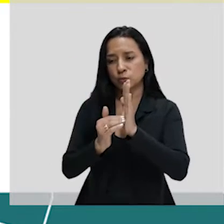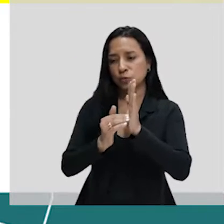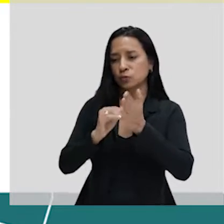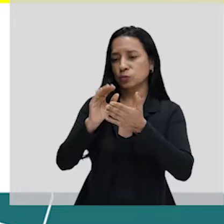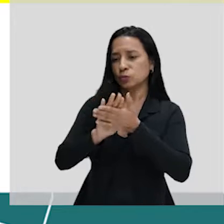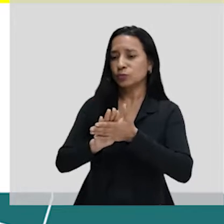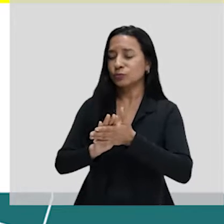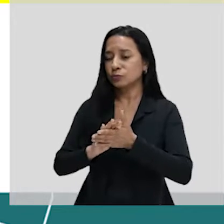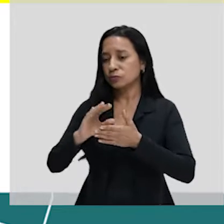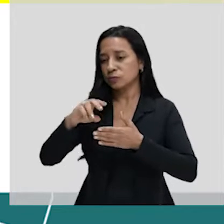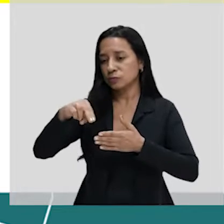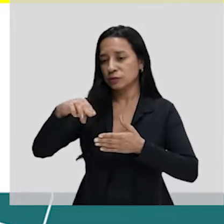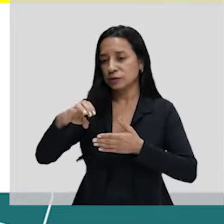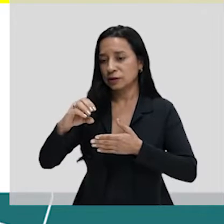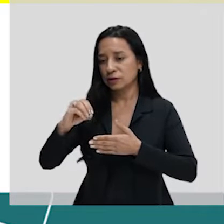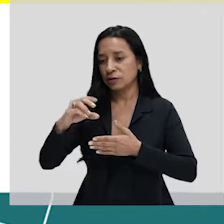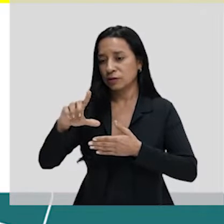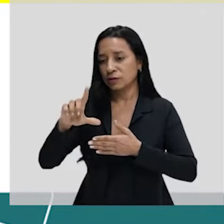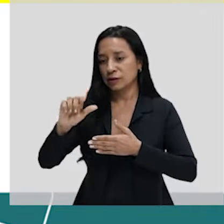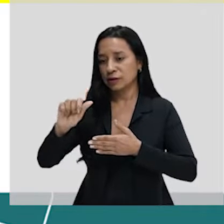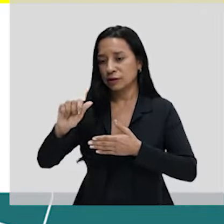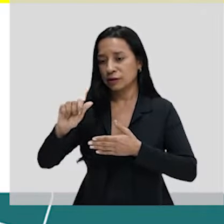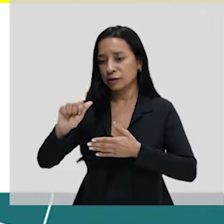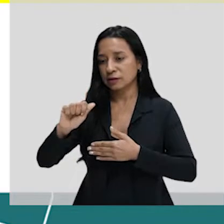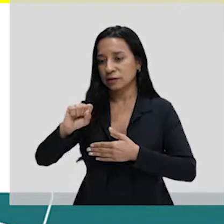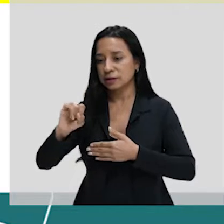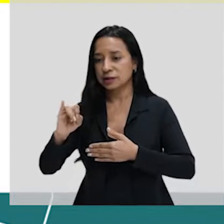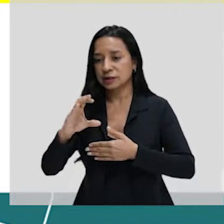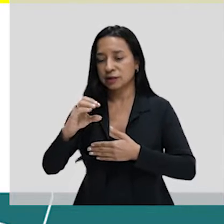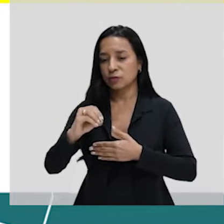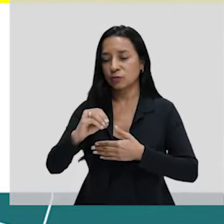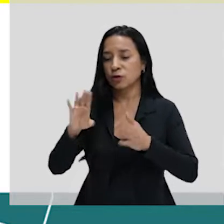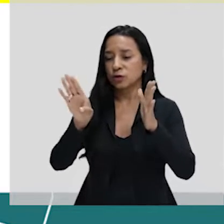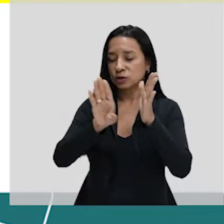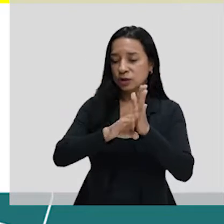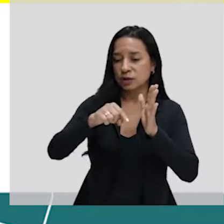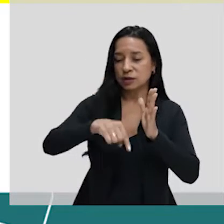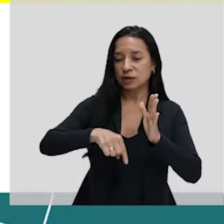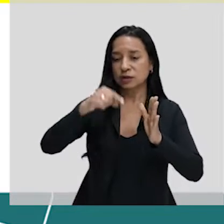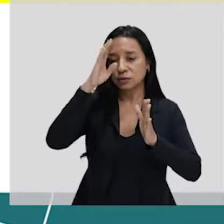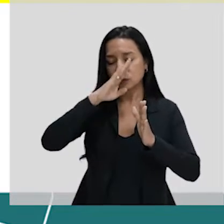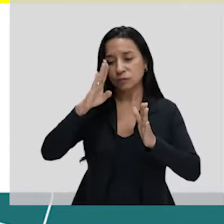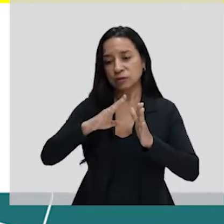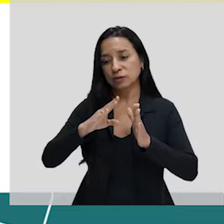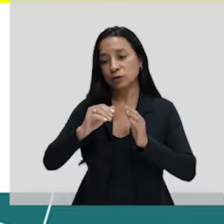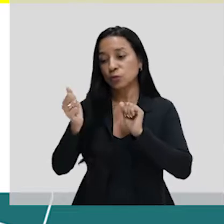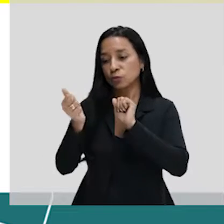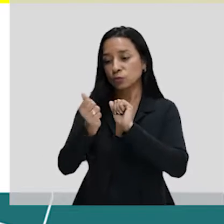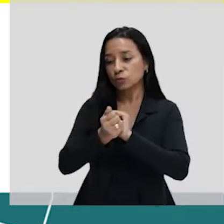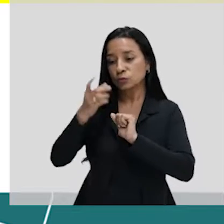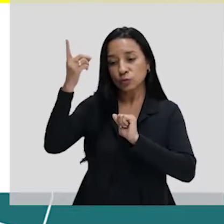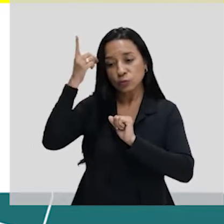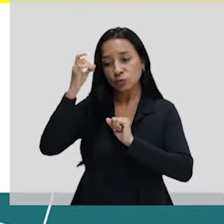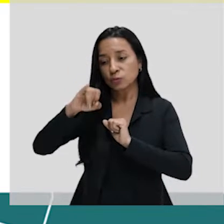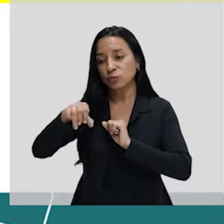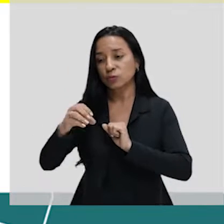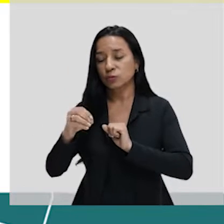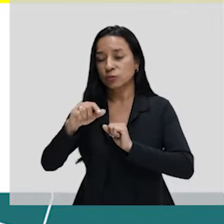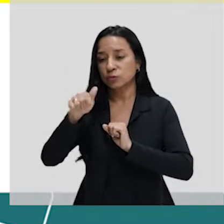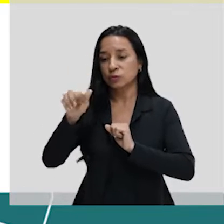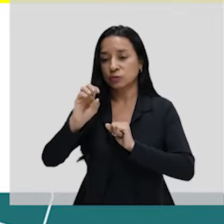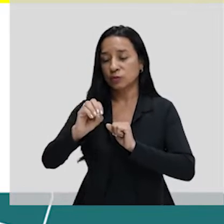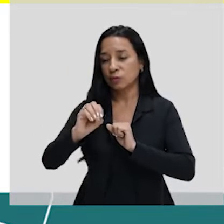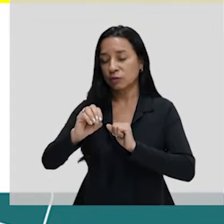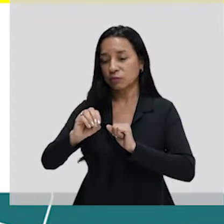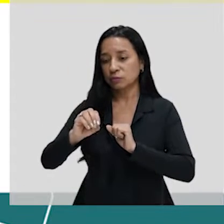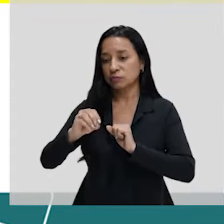que veio lá da Europa no século XIX, que chega no Brasil, junto com Dom João VI e vai se espalhando pelo Brasil. Agora eu entendi